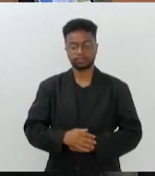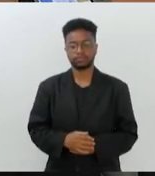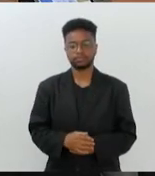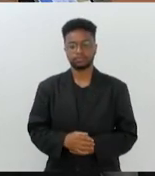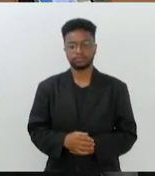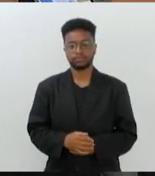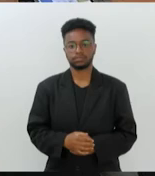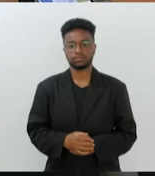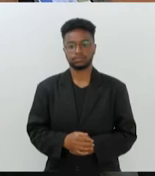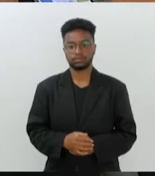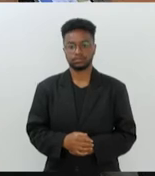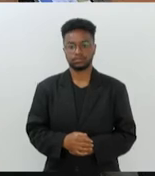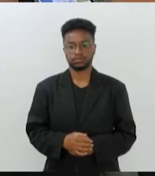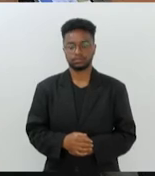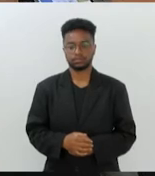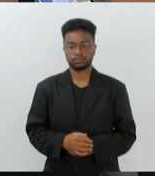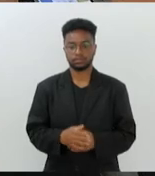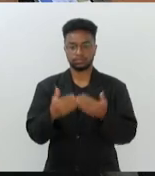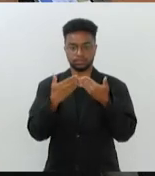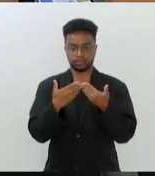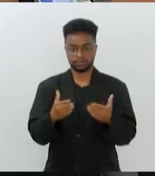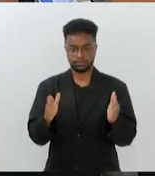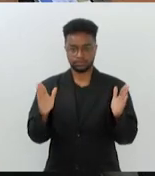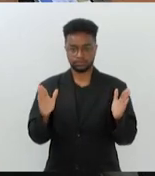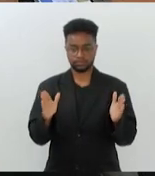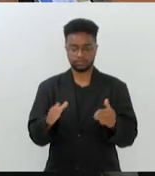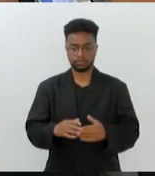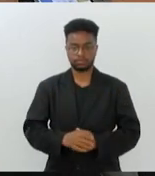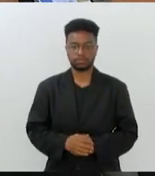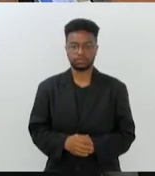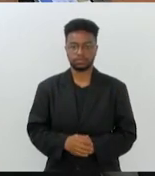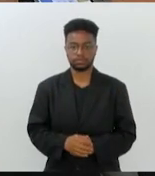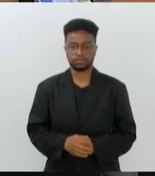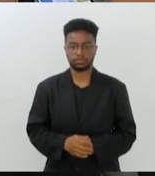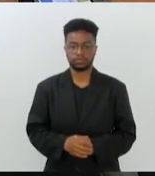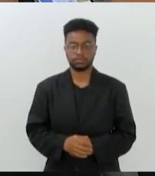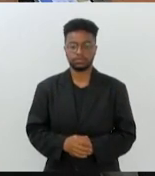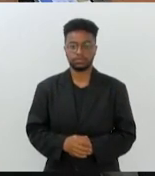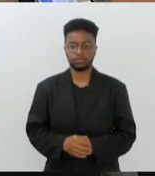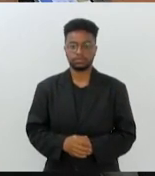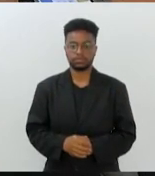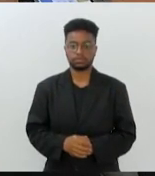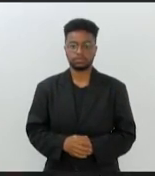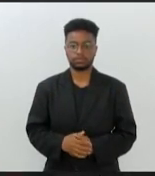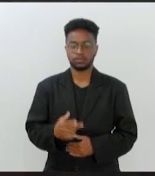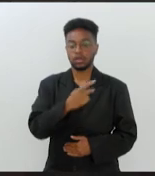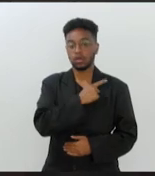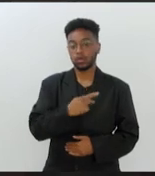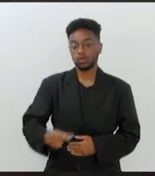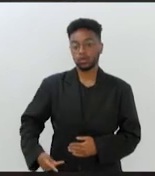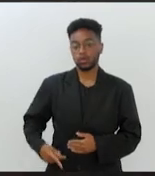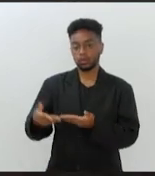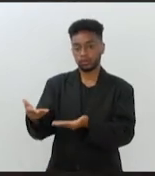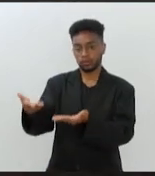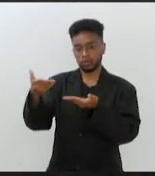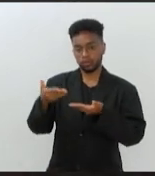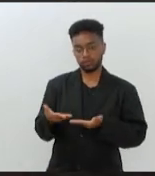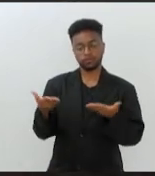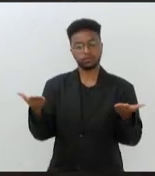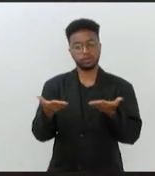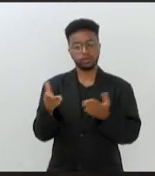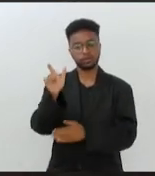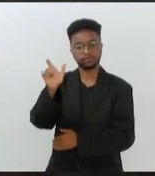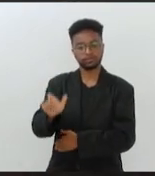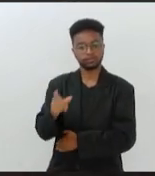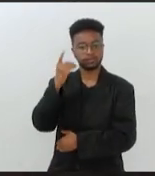trabalhos. Está aberta a sessão. A presidência convida o